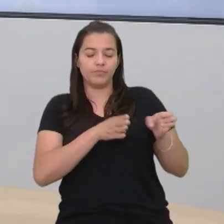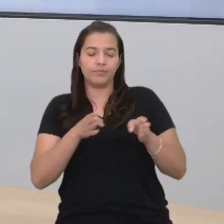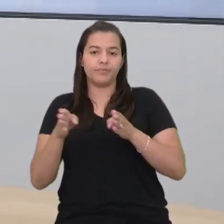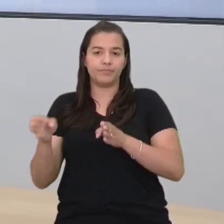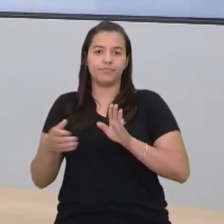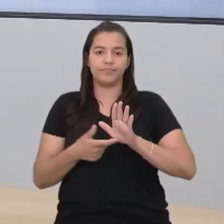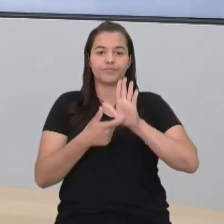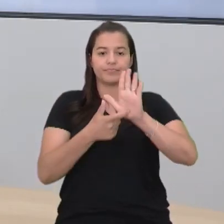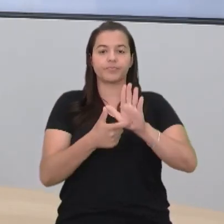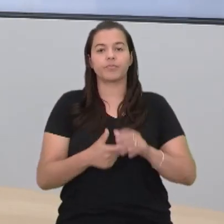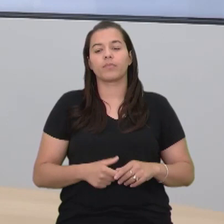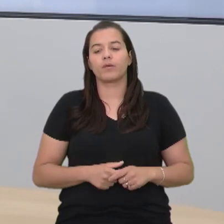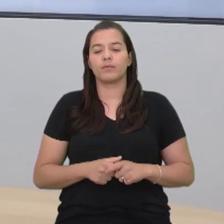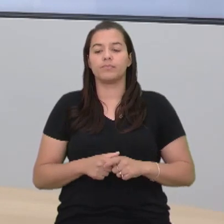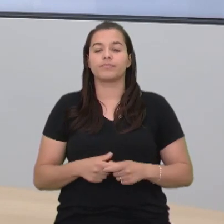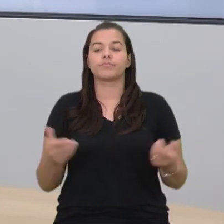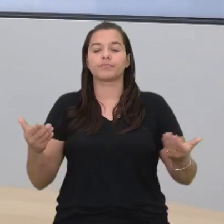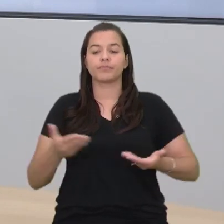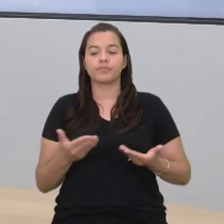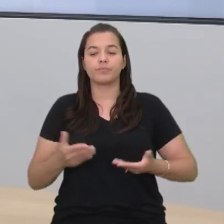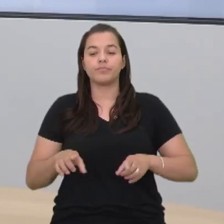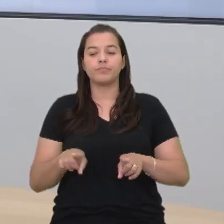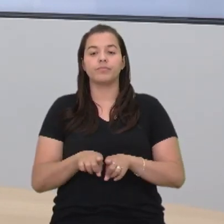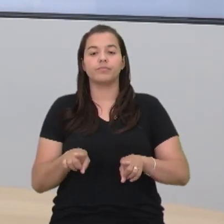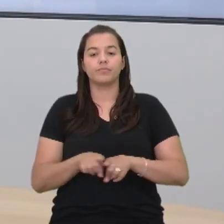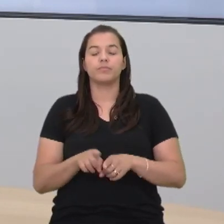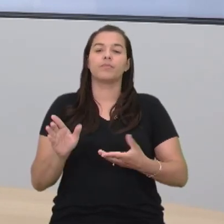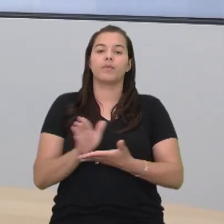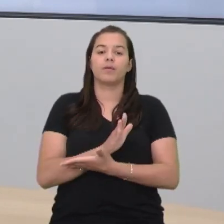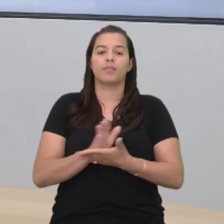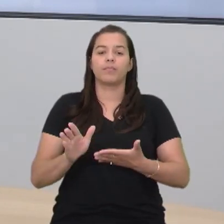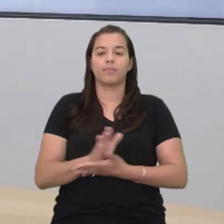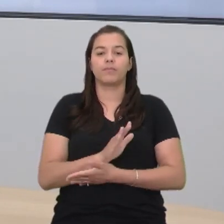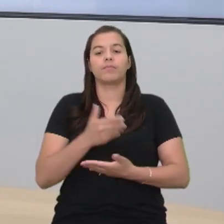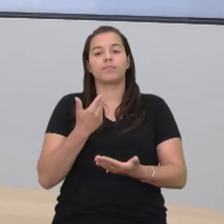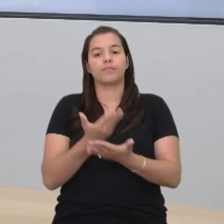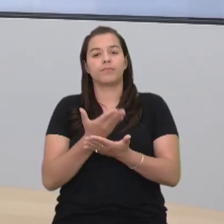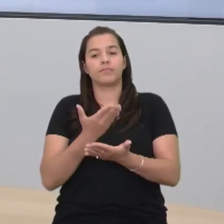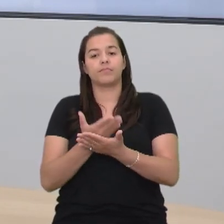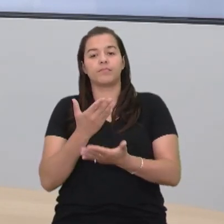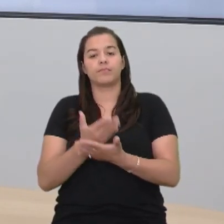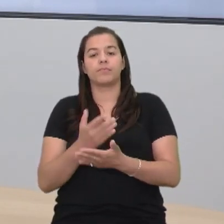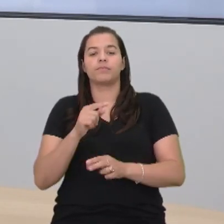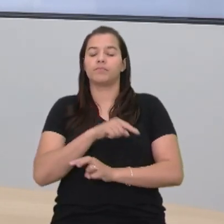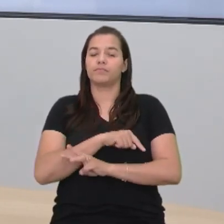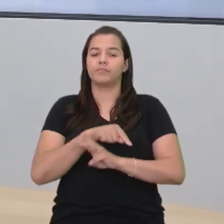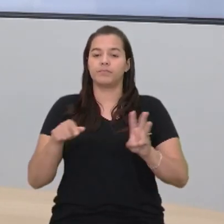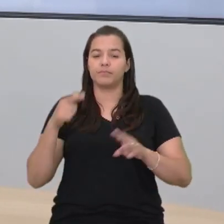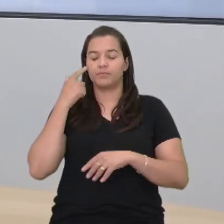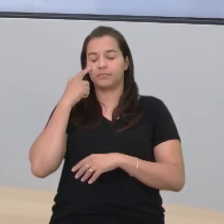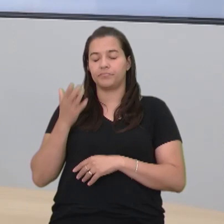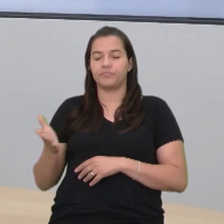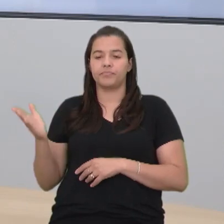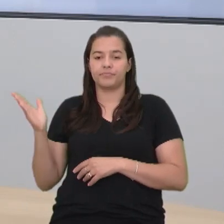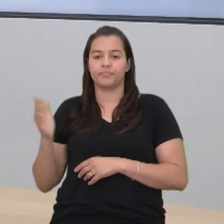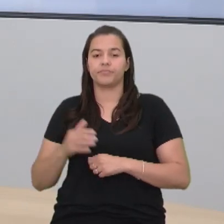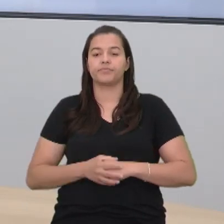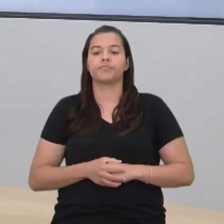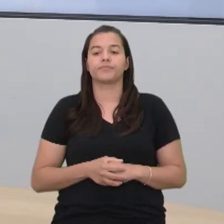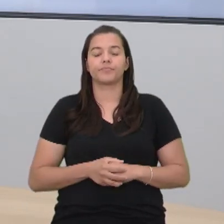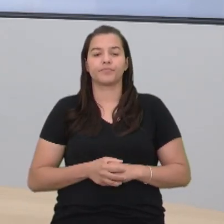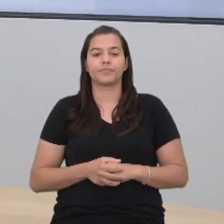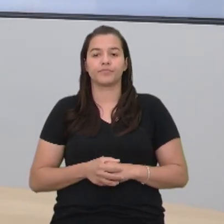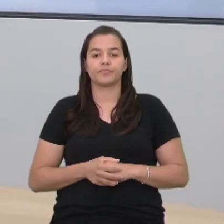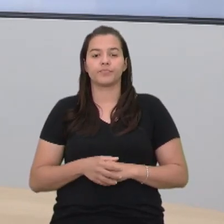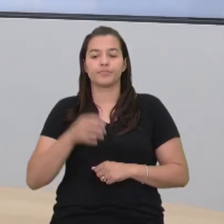certo? E hoje eu vou explorar bem os blocos de comando. Então, a aula de 3 aí, né? Nome da aula de hoje, blocos de comandos do